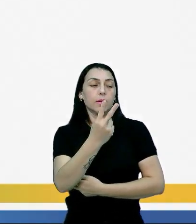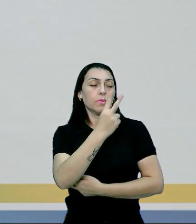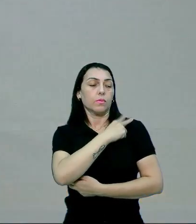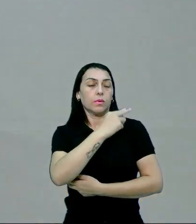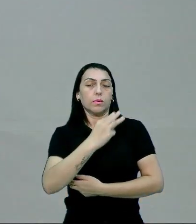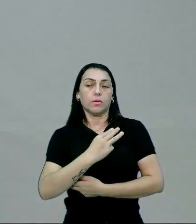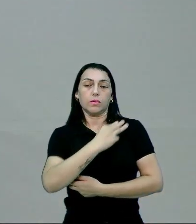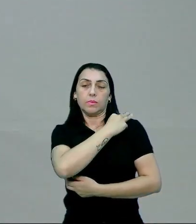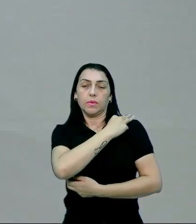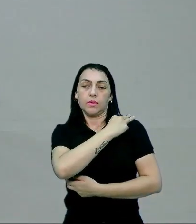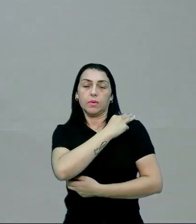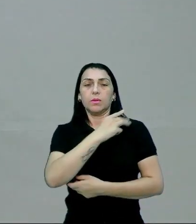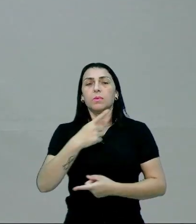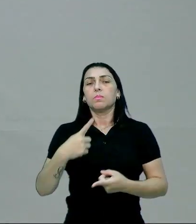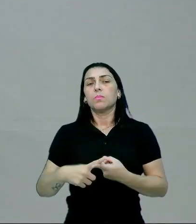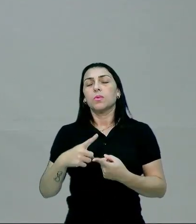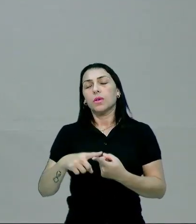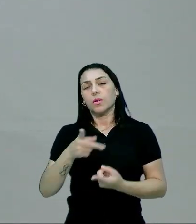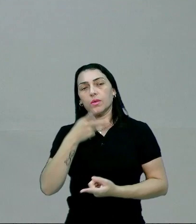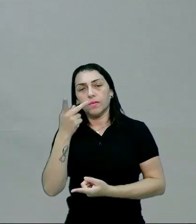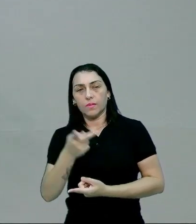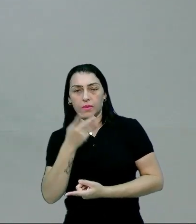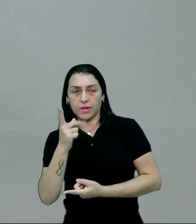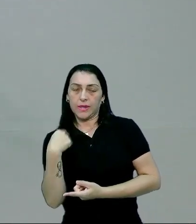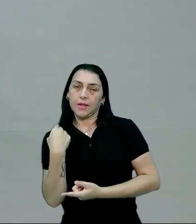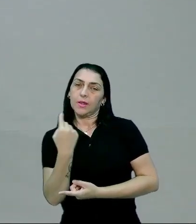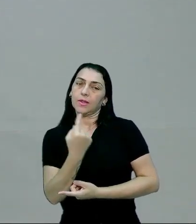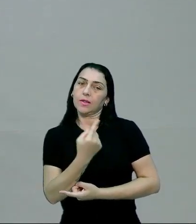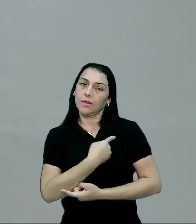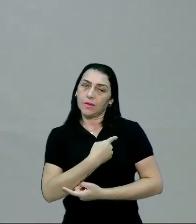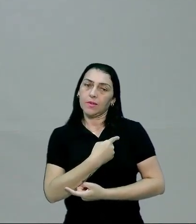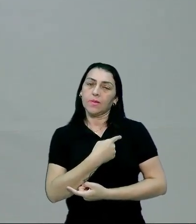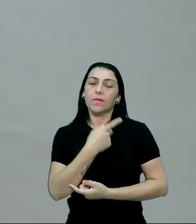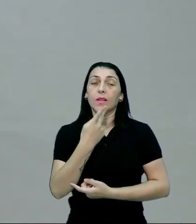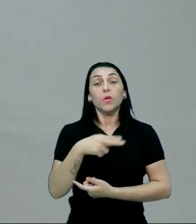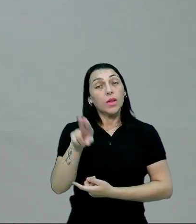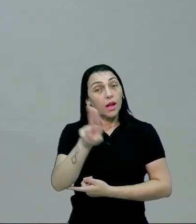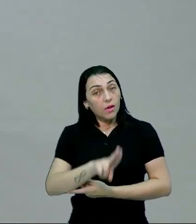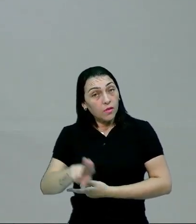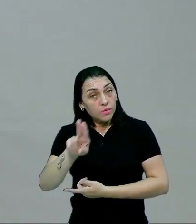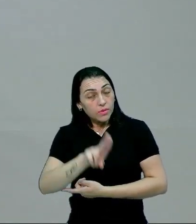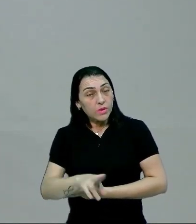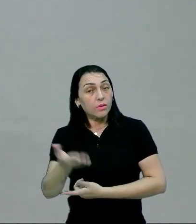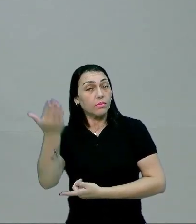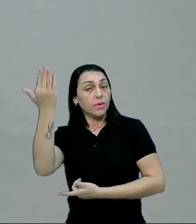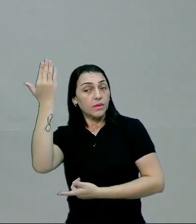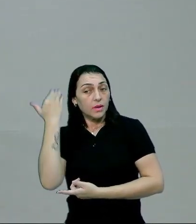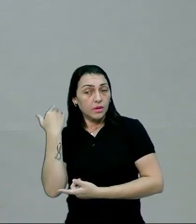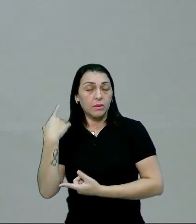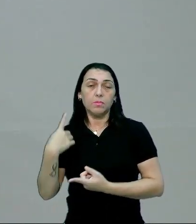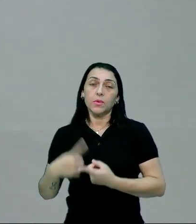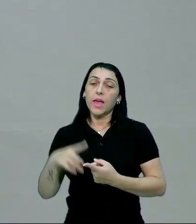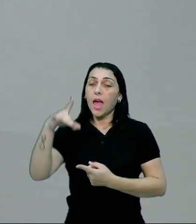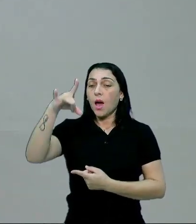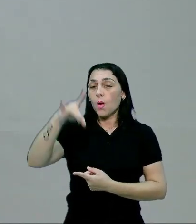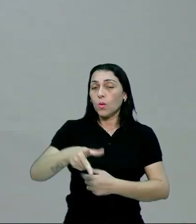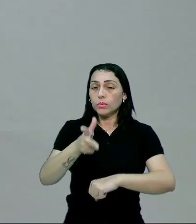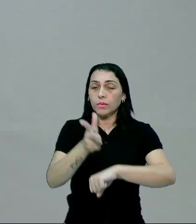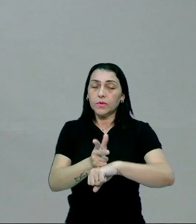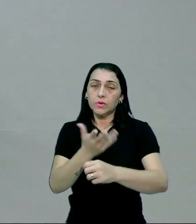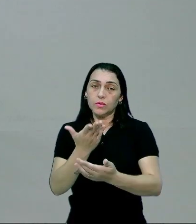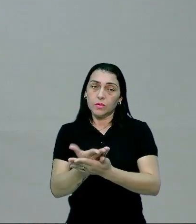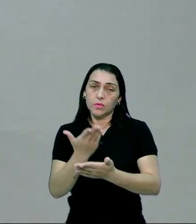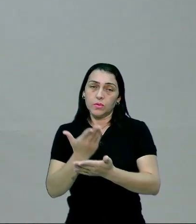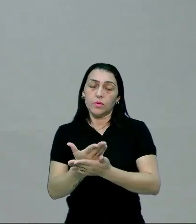ensino médio. E por que eu disse, que nós estávamos utilizando? Porque esta é a última